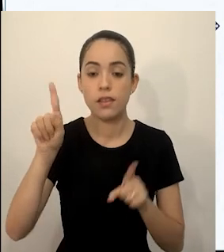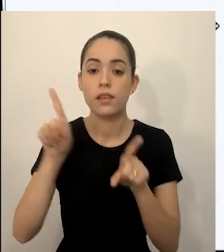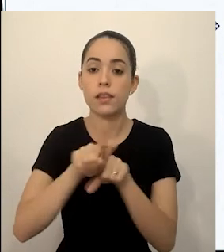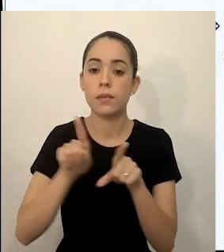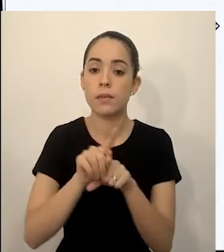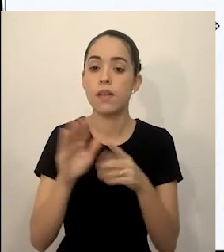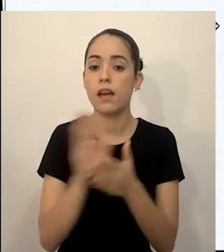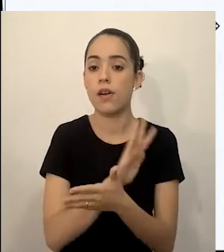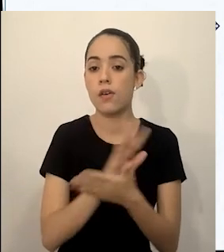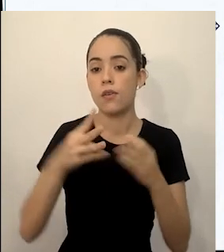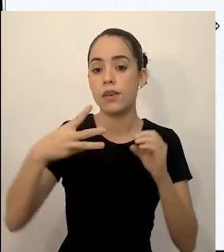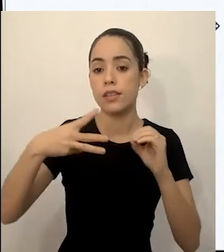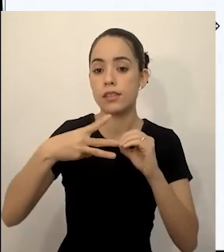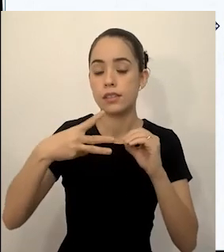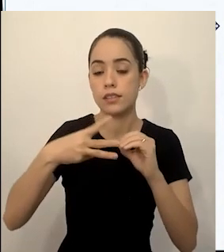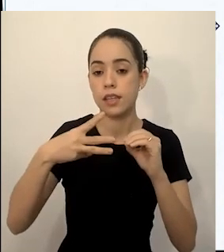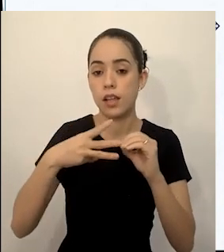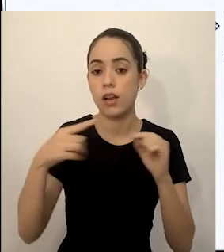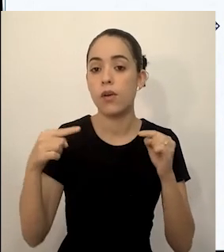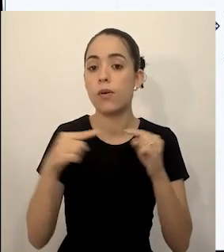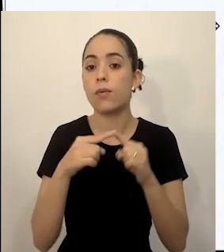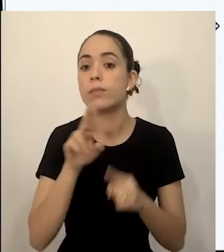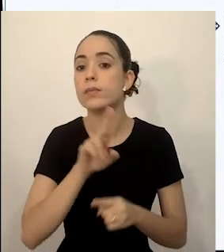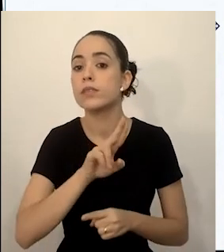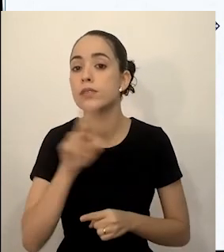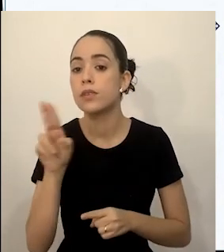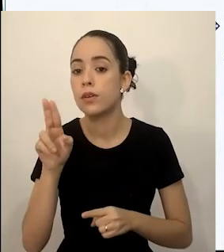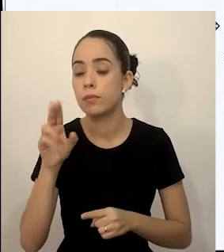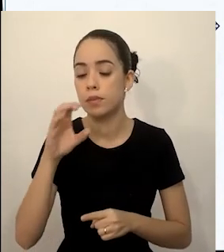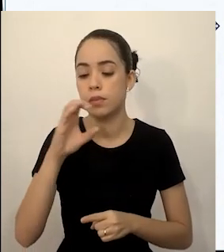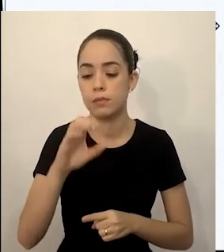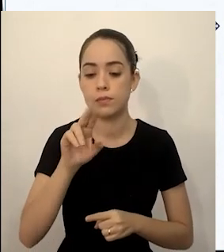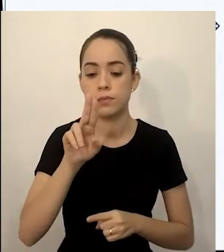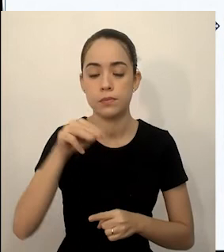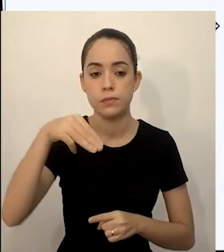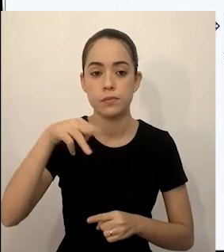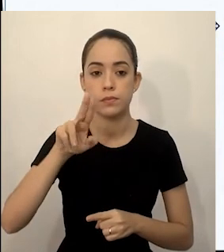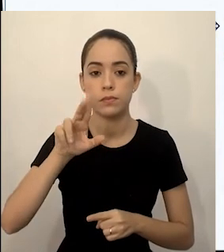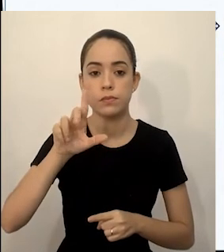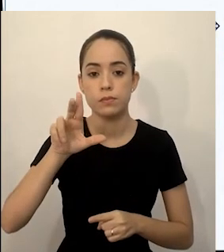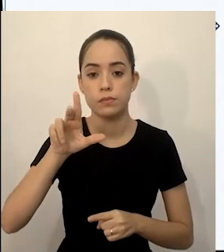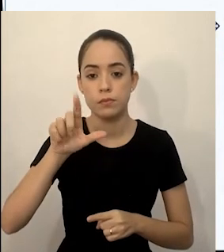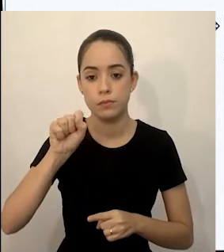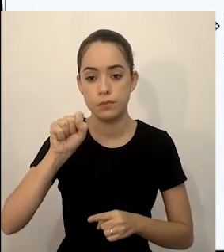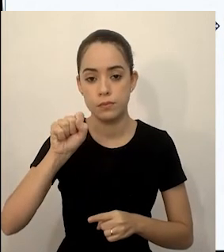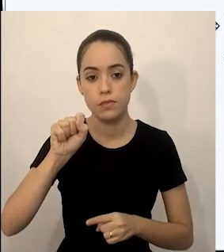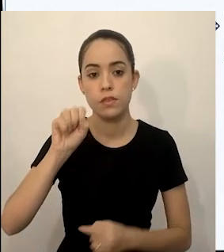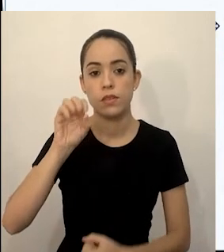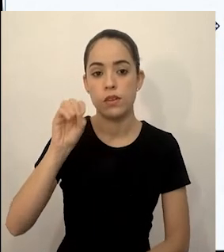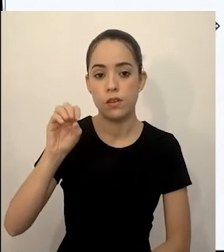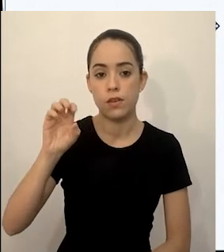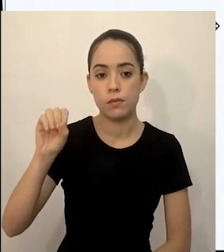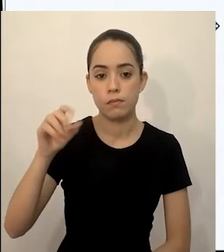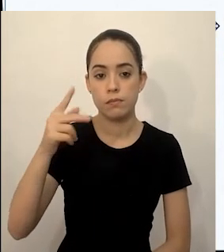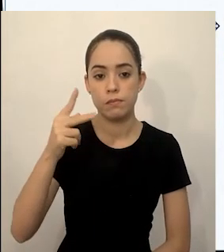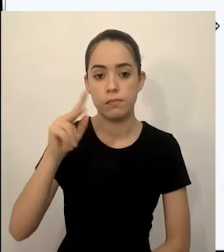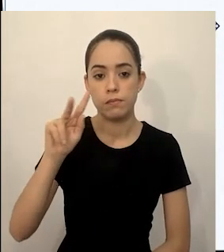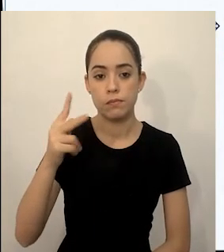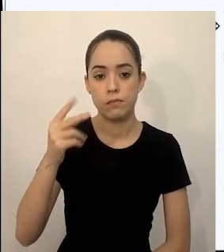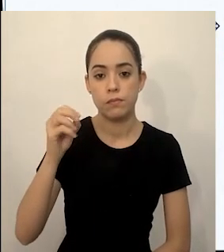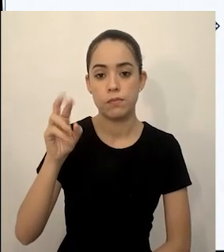de células foliculares, chamado de cúmulos óforos.